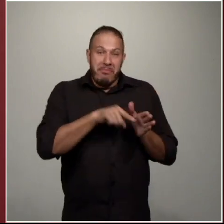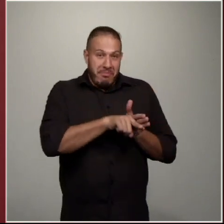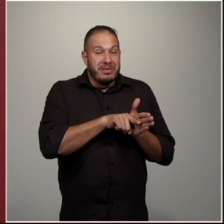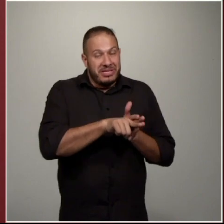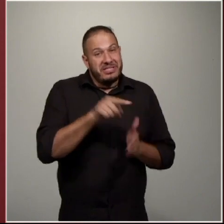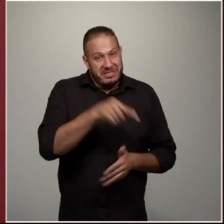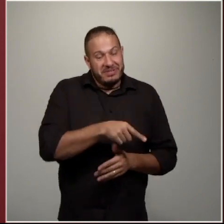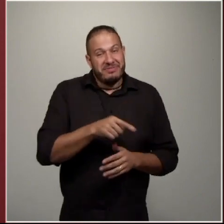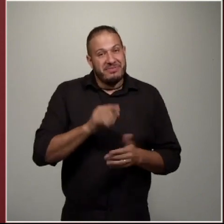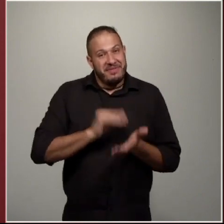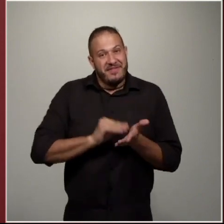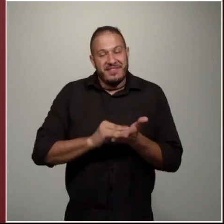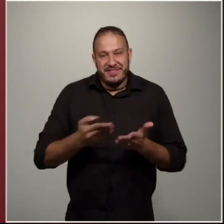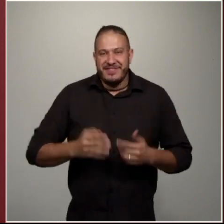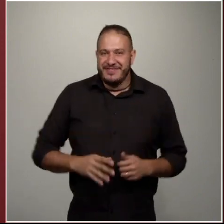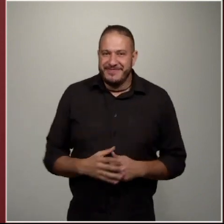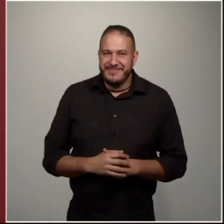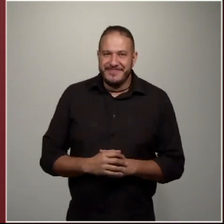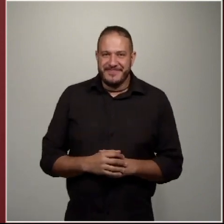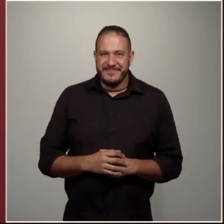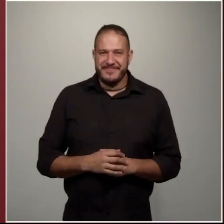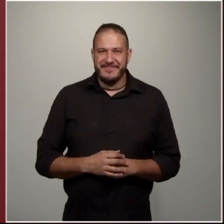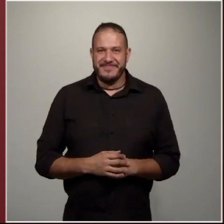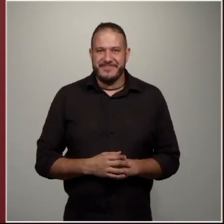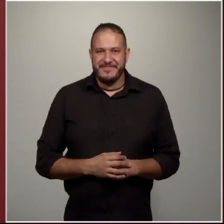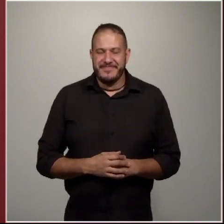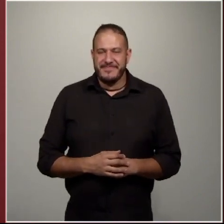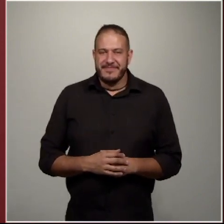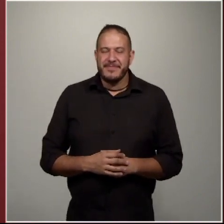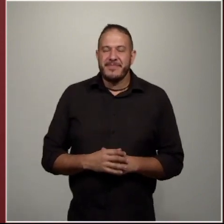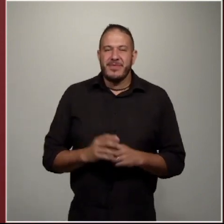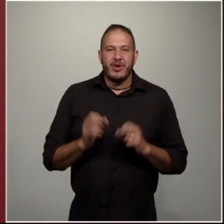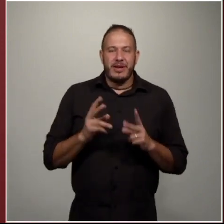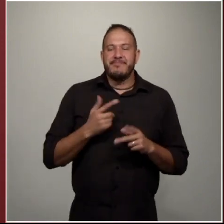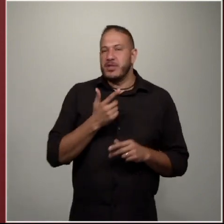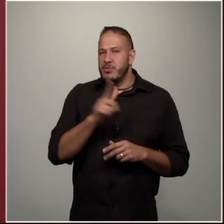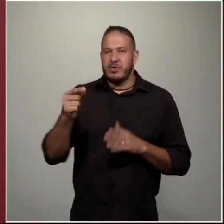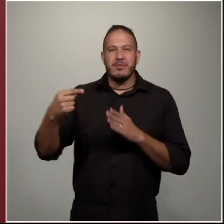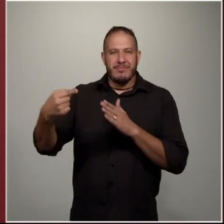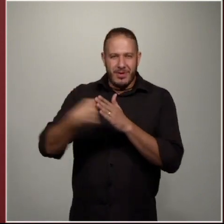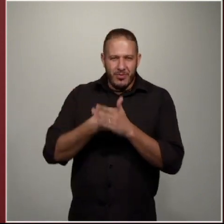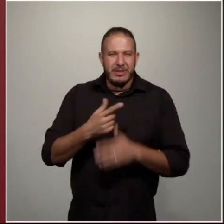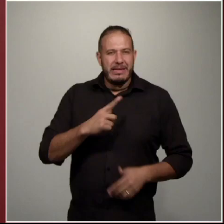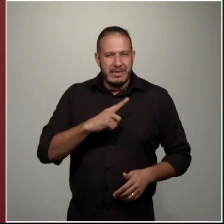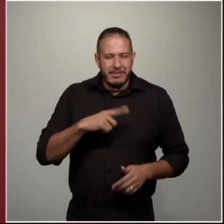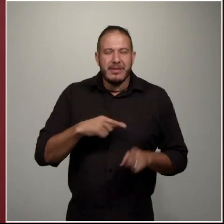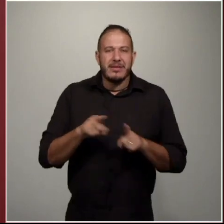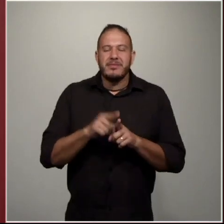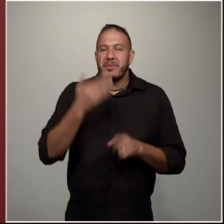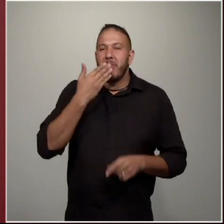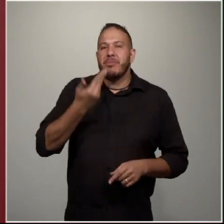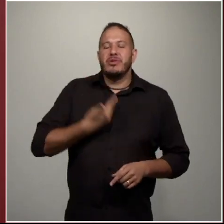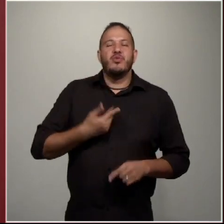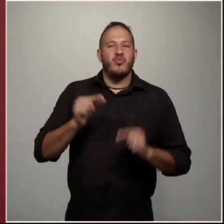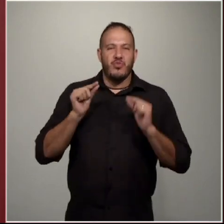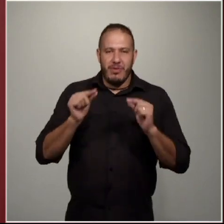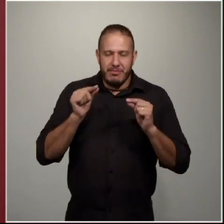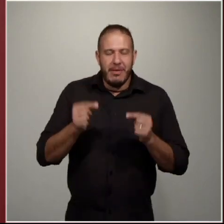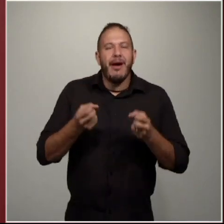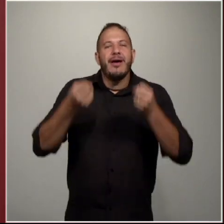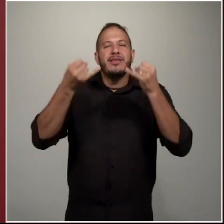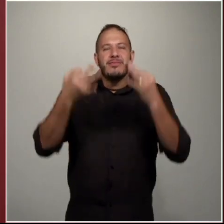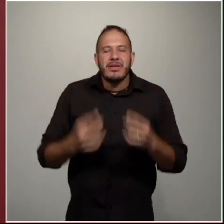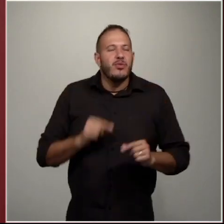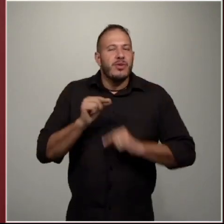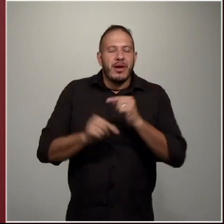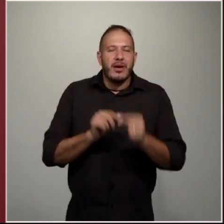é uma outra pergunta é pedindo para explicar um pouco melhor o que há é